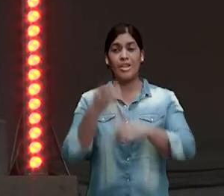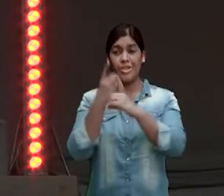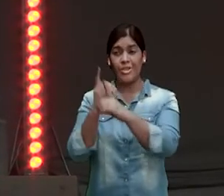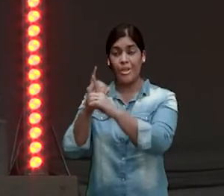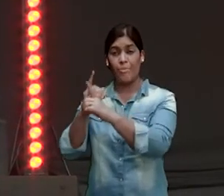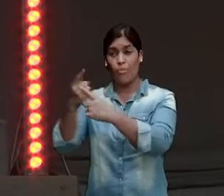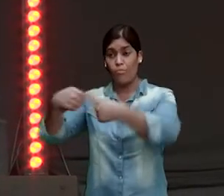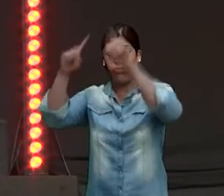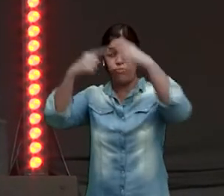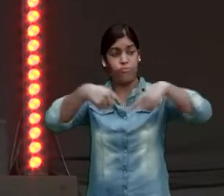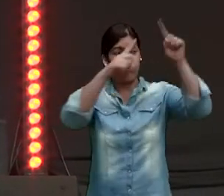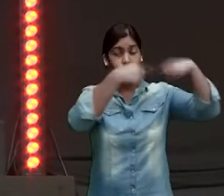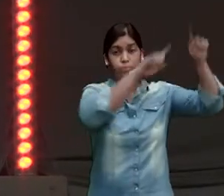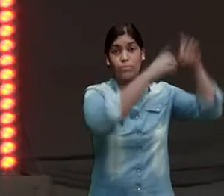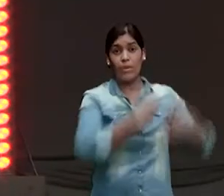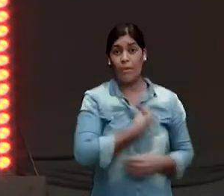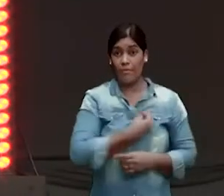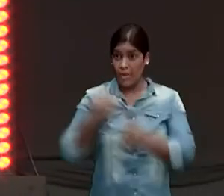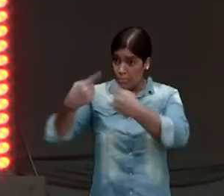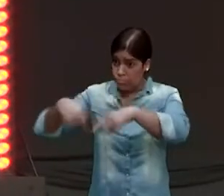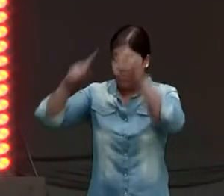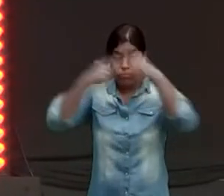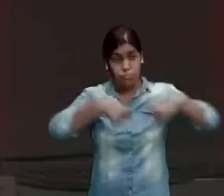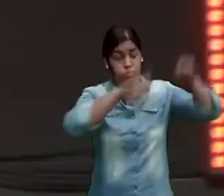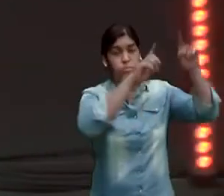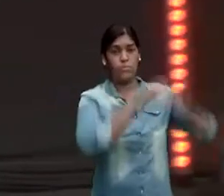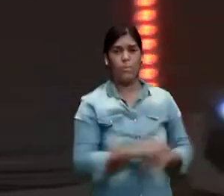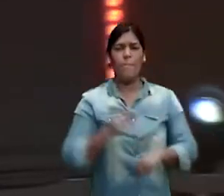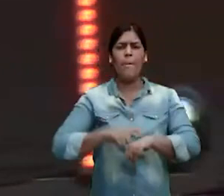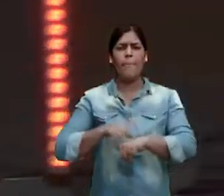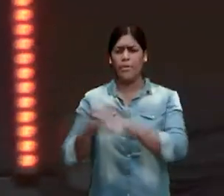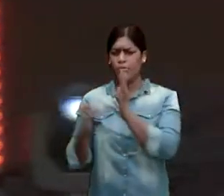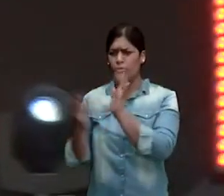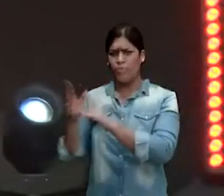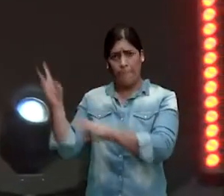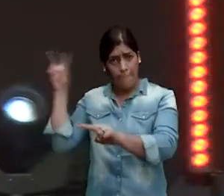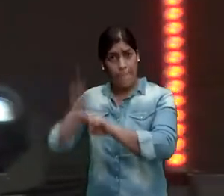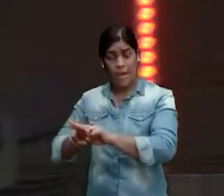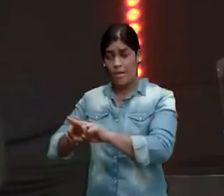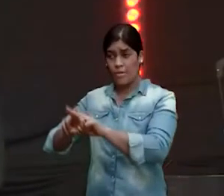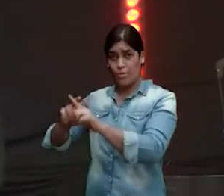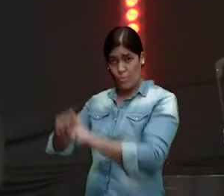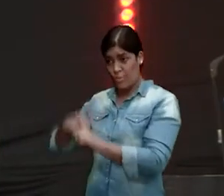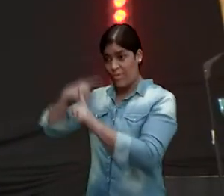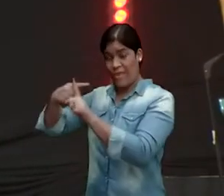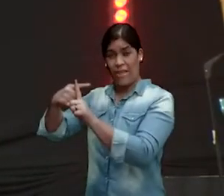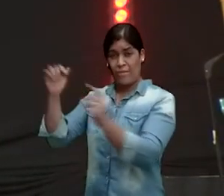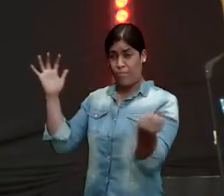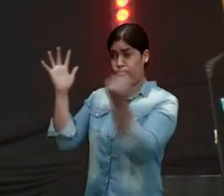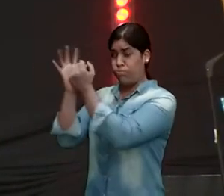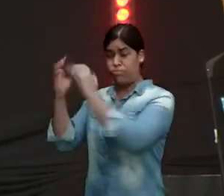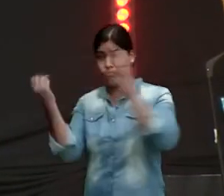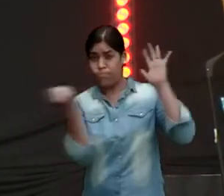discípulos quando Jesus foi preso e crucificado os discípulos se esconder em casa